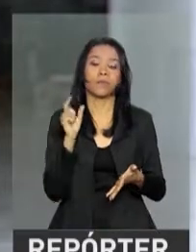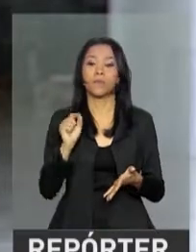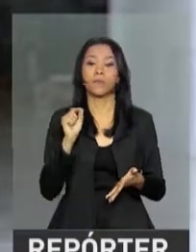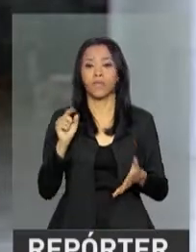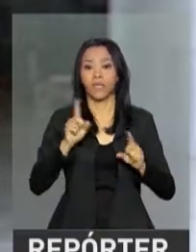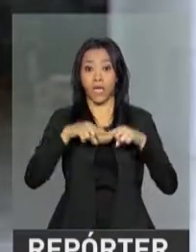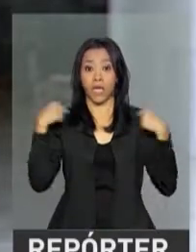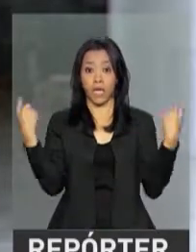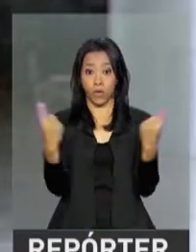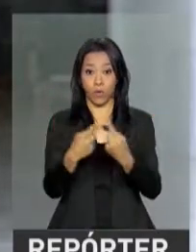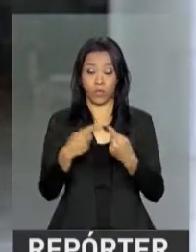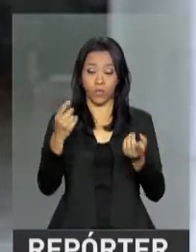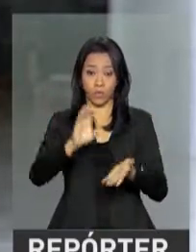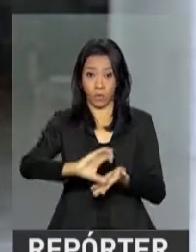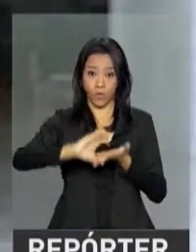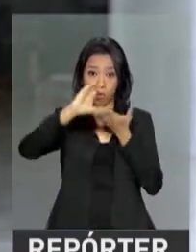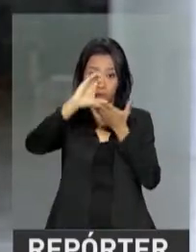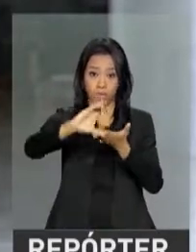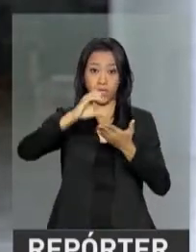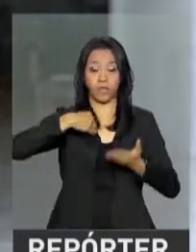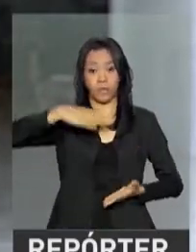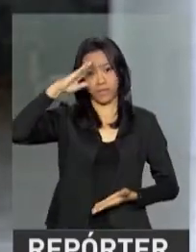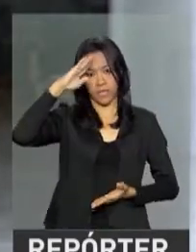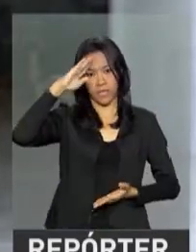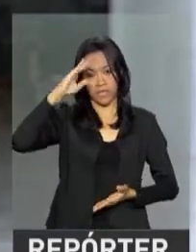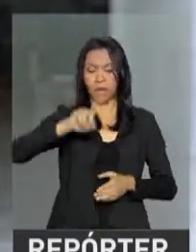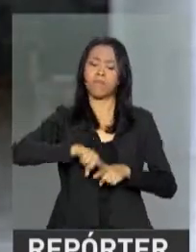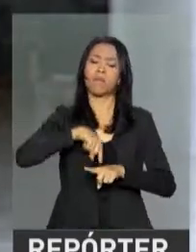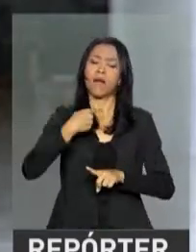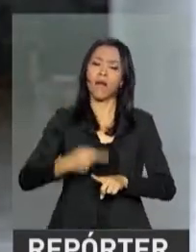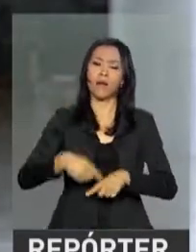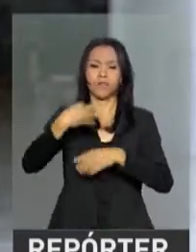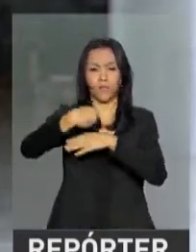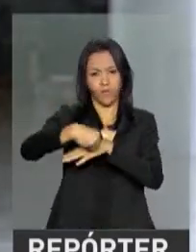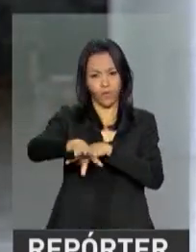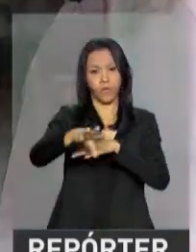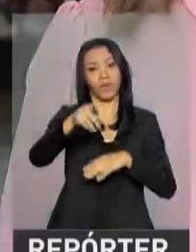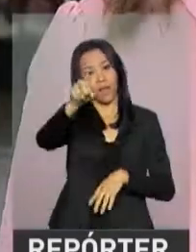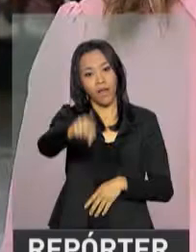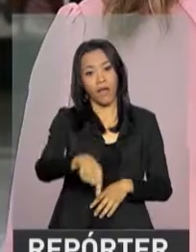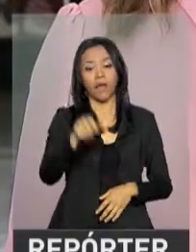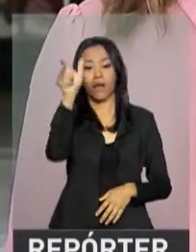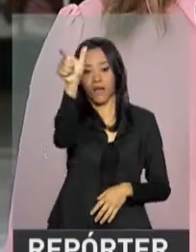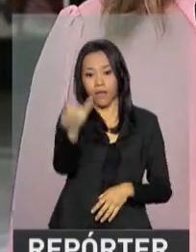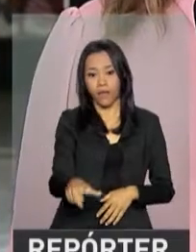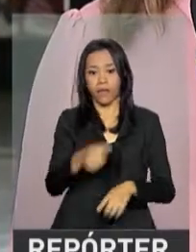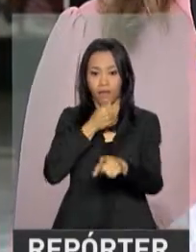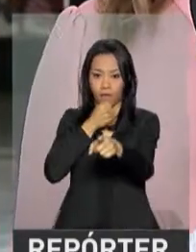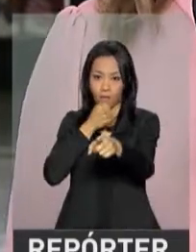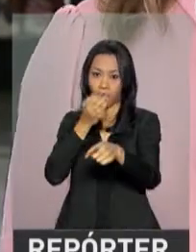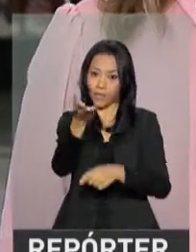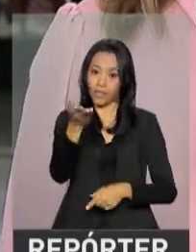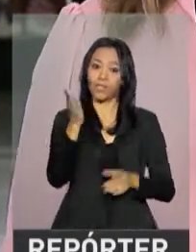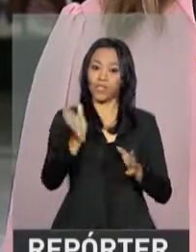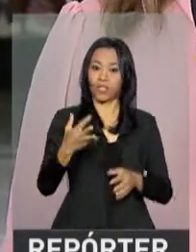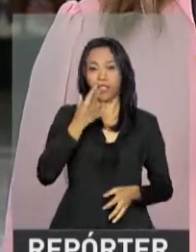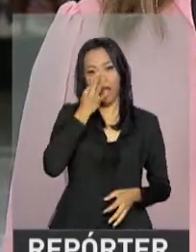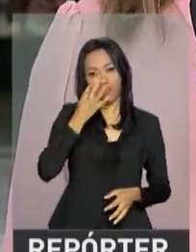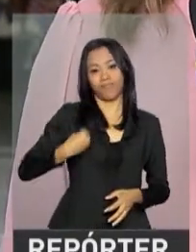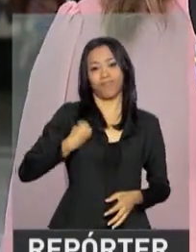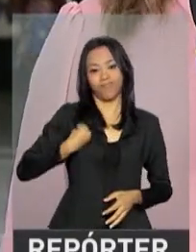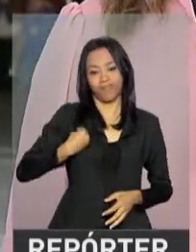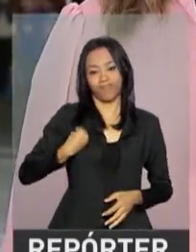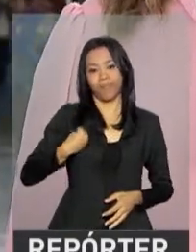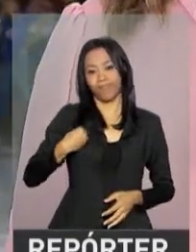reunião do Conselho Militar da Defesa. Quem tem mais informações sobre o assunto é a repórter Luana Karen, que já está lá no